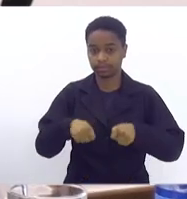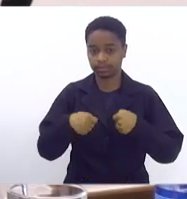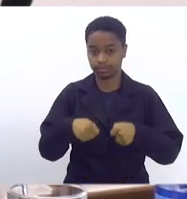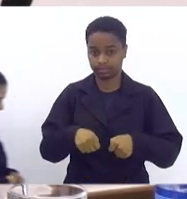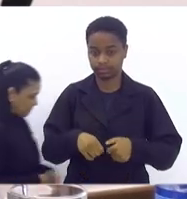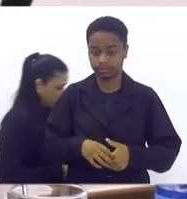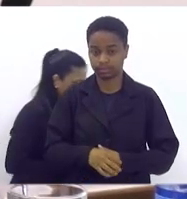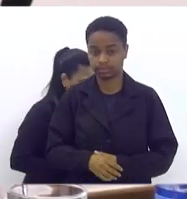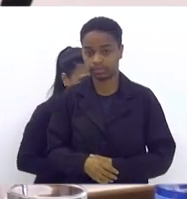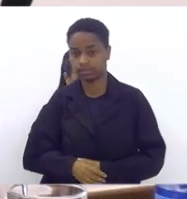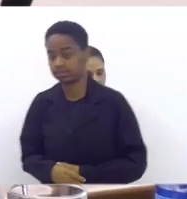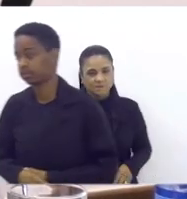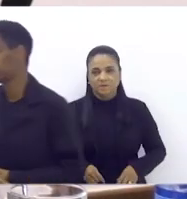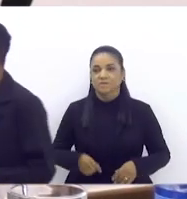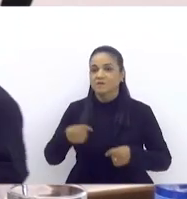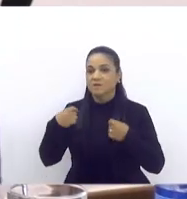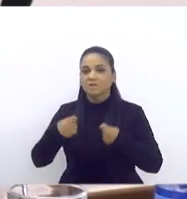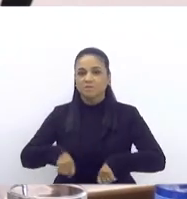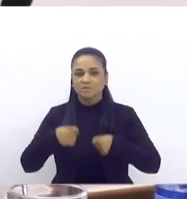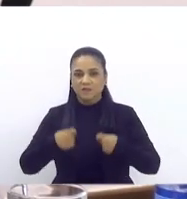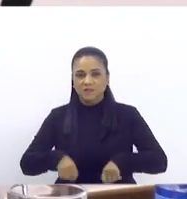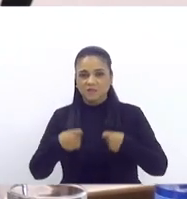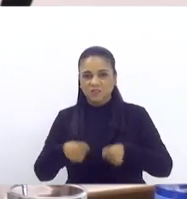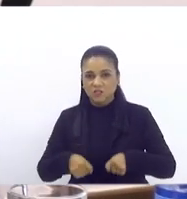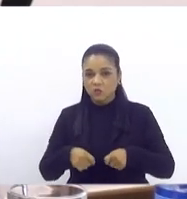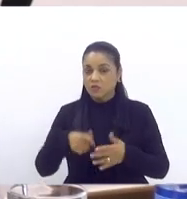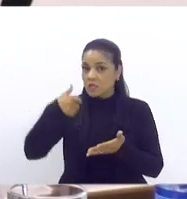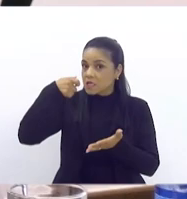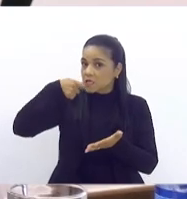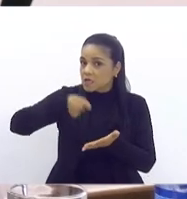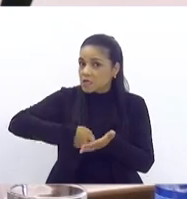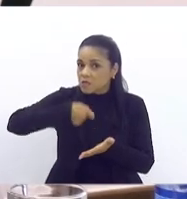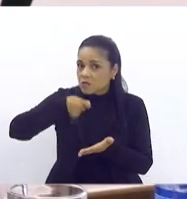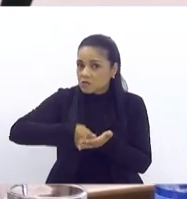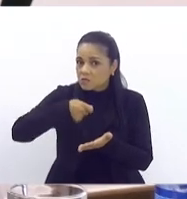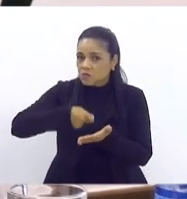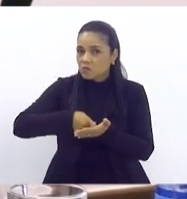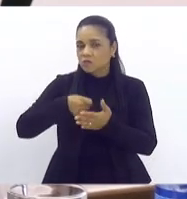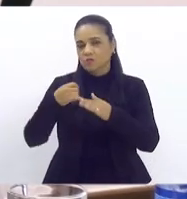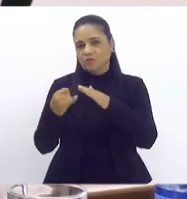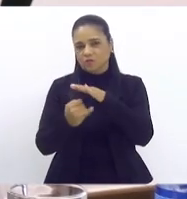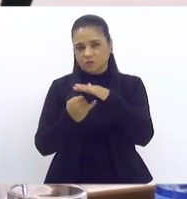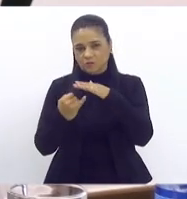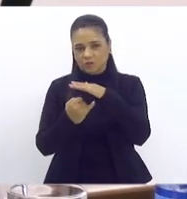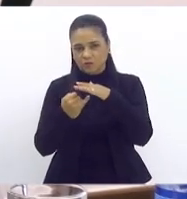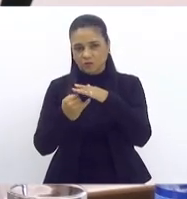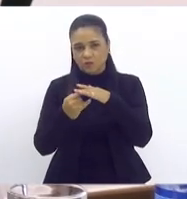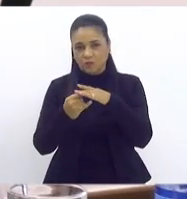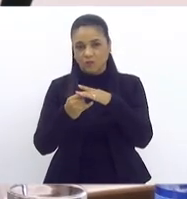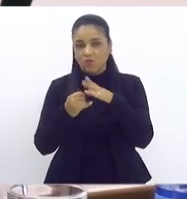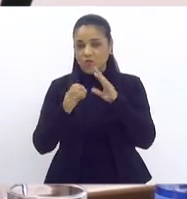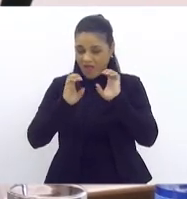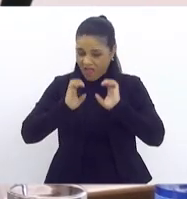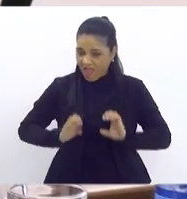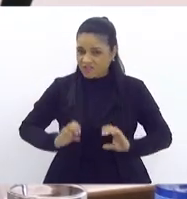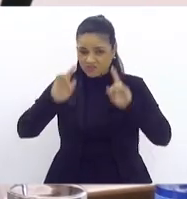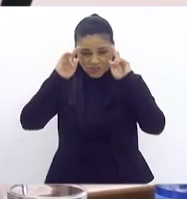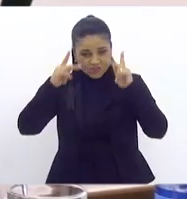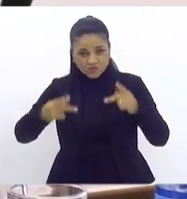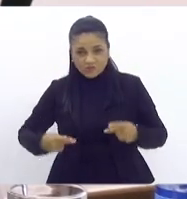ser eh muito rigoroso com esse instituto por uma questão de humanidade de ética de